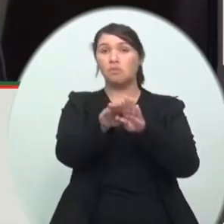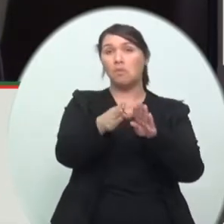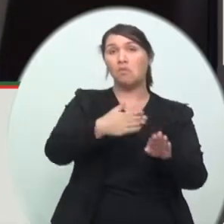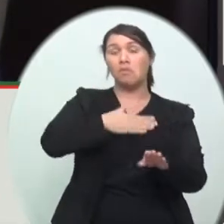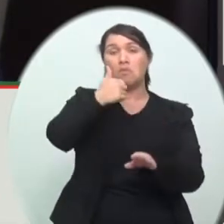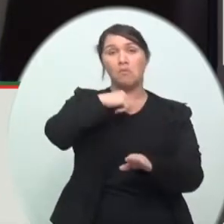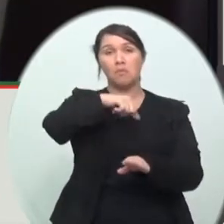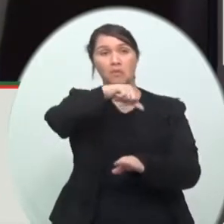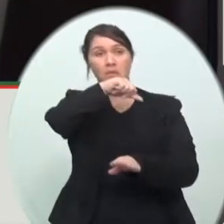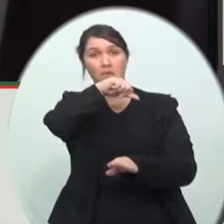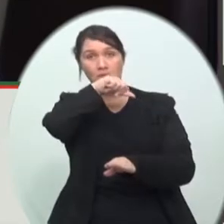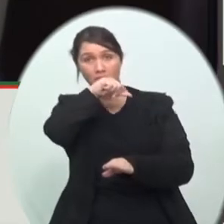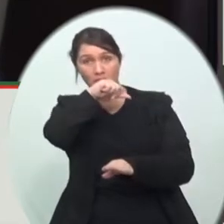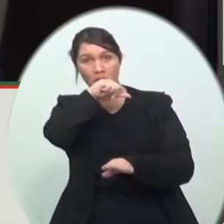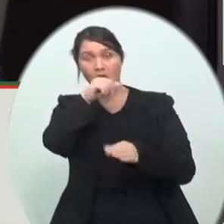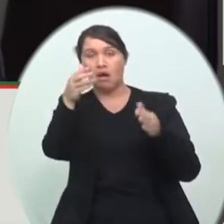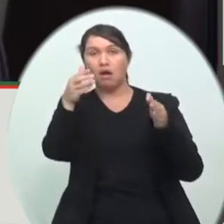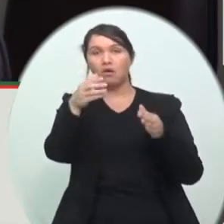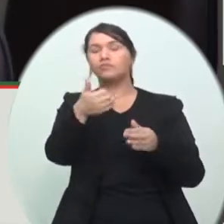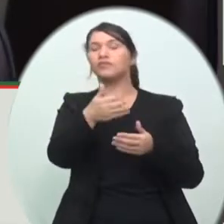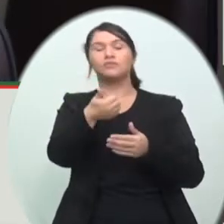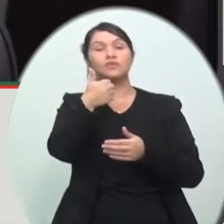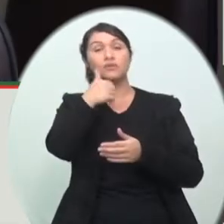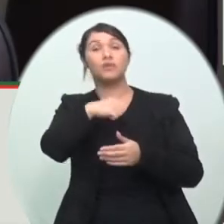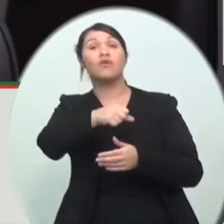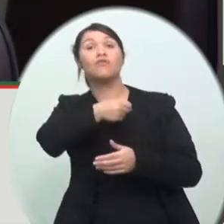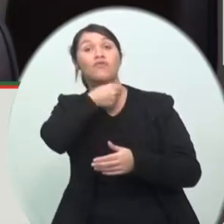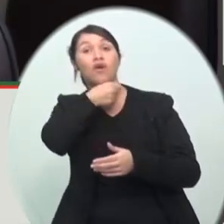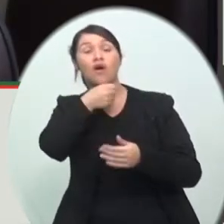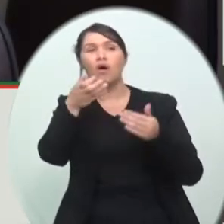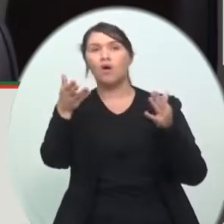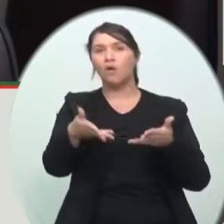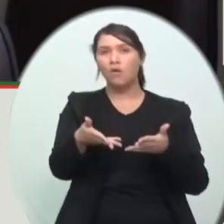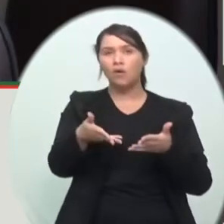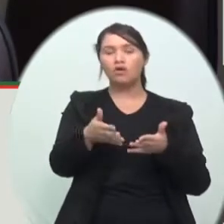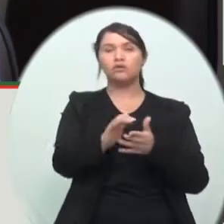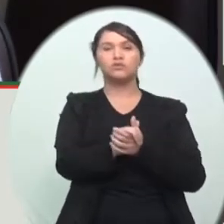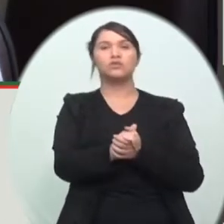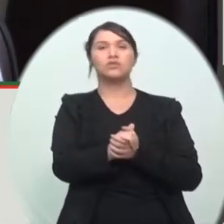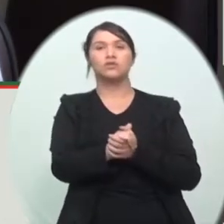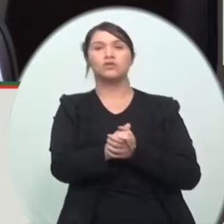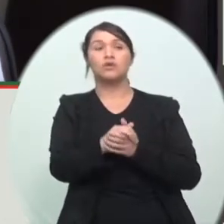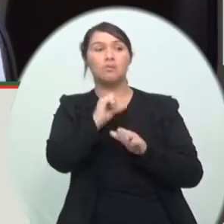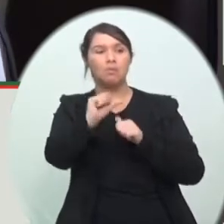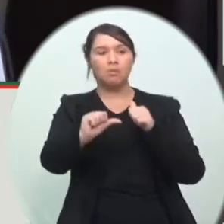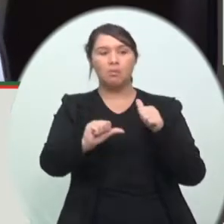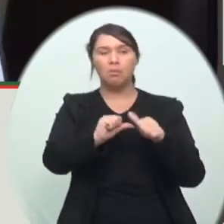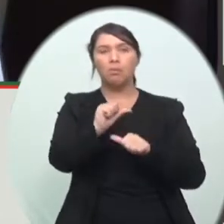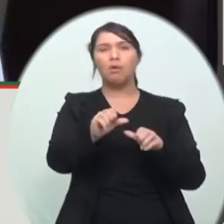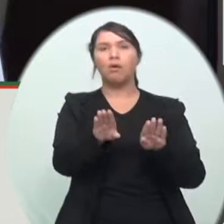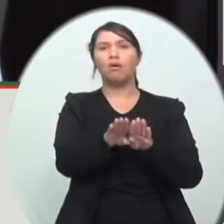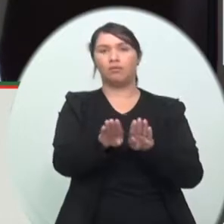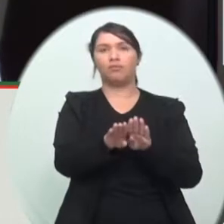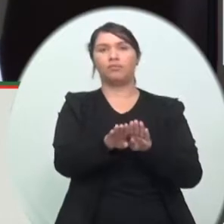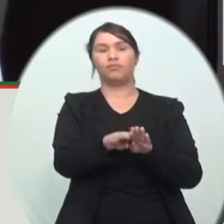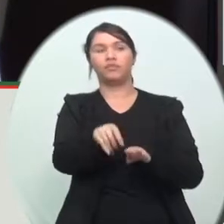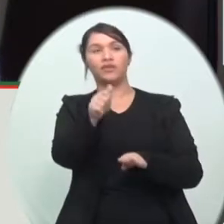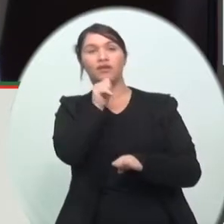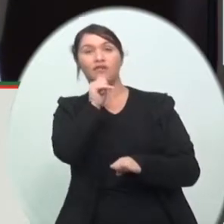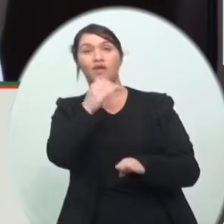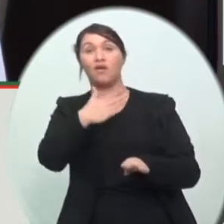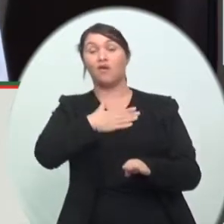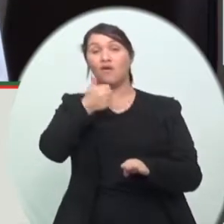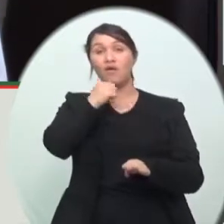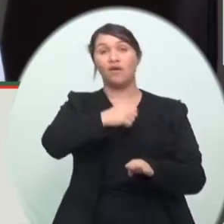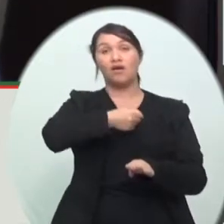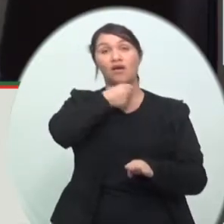seja, hoje ela, que tricotava só para fazer passatempo, de repente, fazer umas toalhinhas, hoje ela, inclusive, está numa